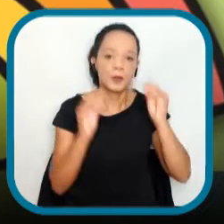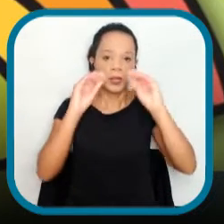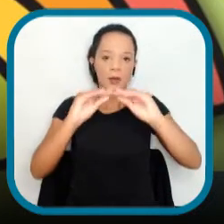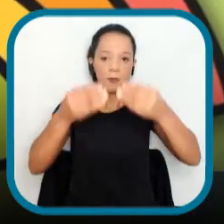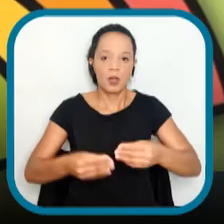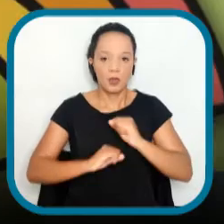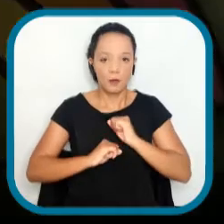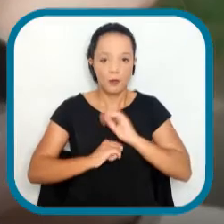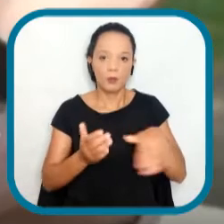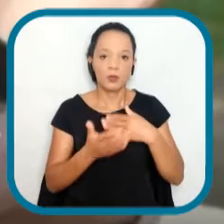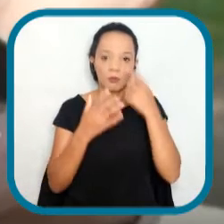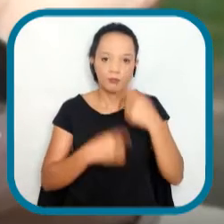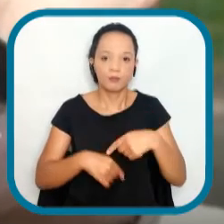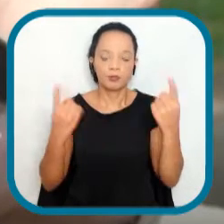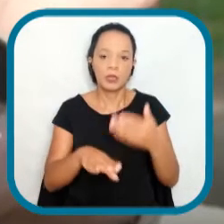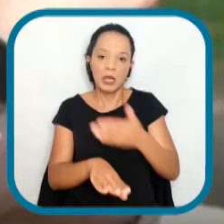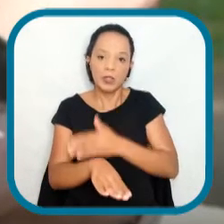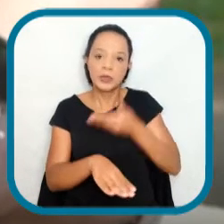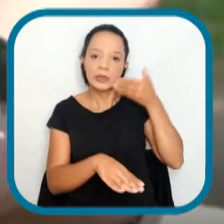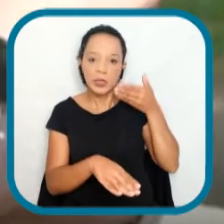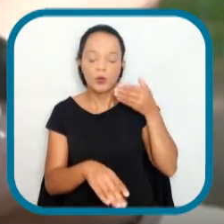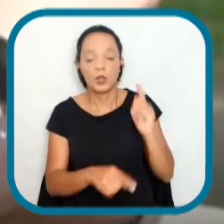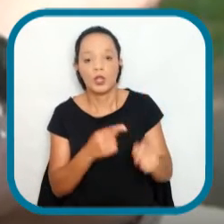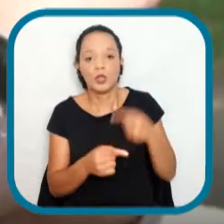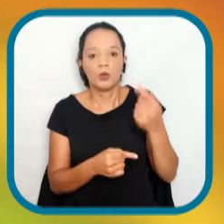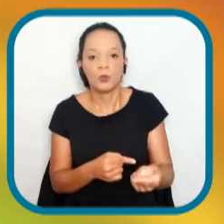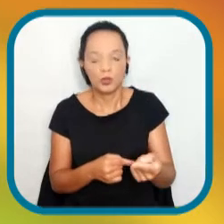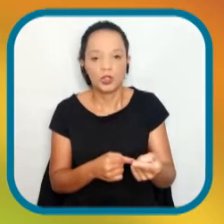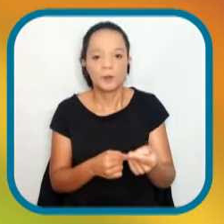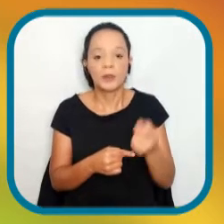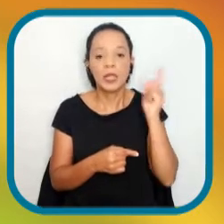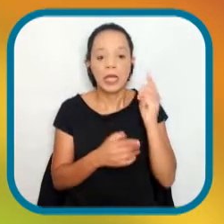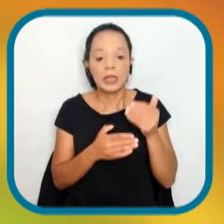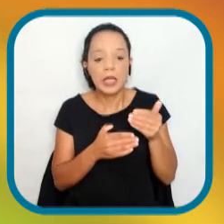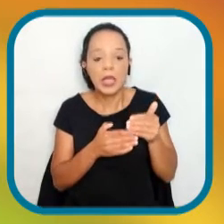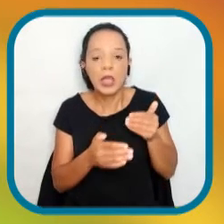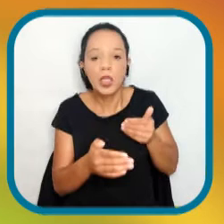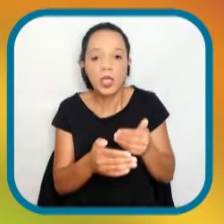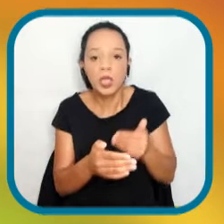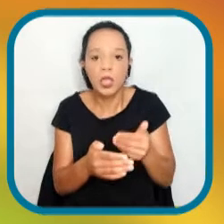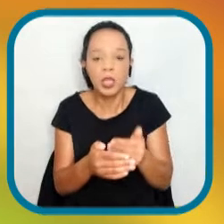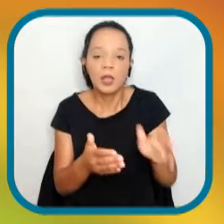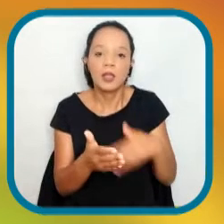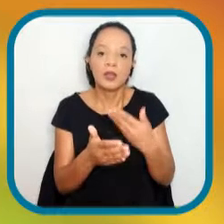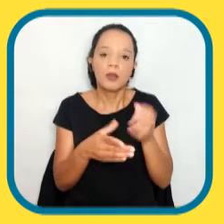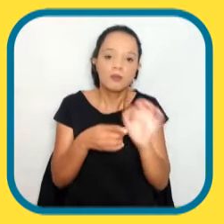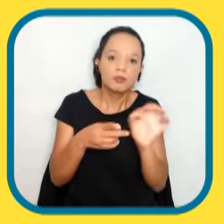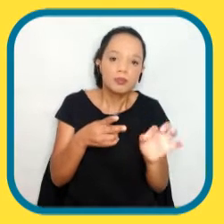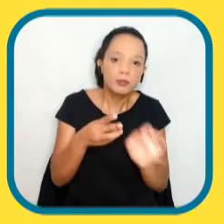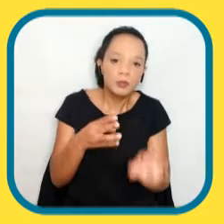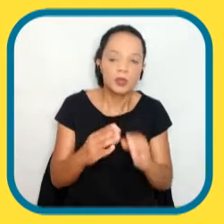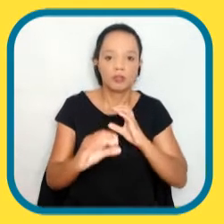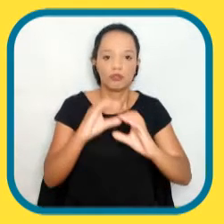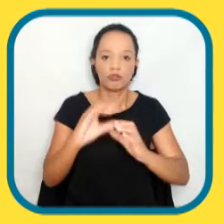nossa plataforma para fazer a divulgação atempadamente e depois, quanto mais próximo da data, mais detalhada vai ser